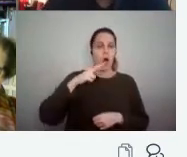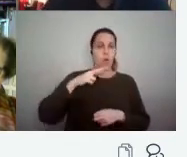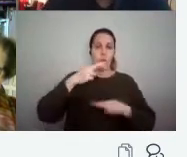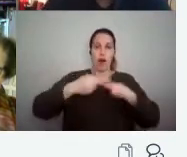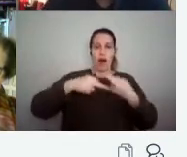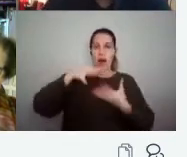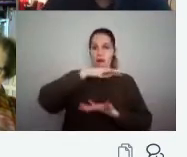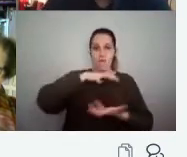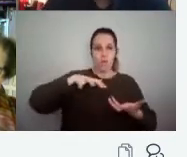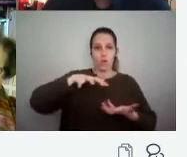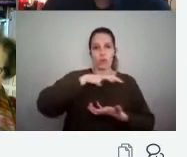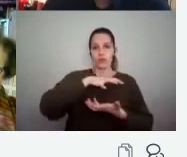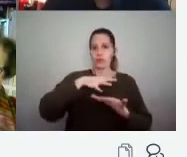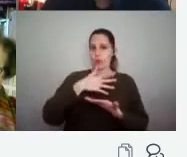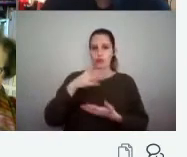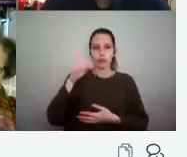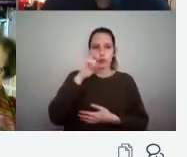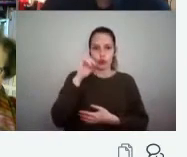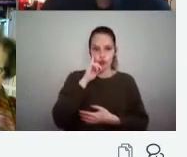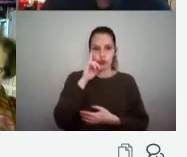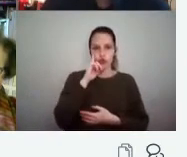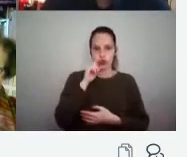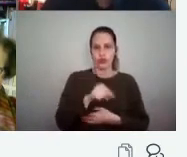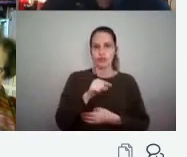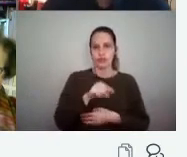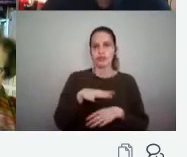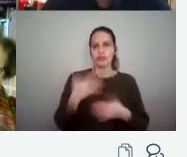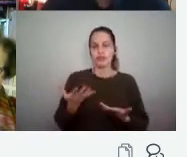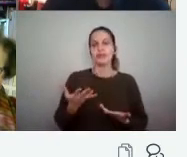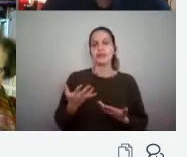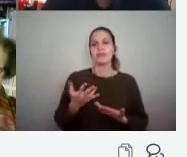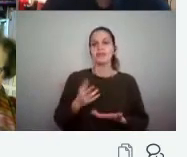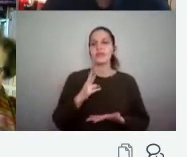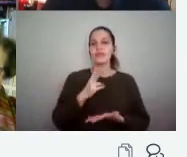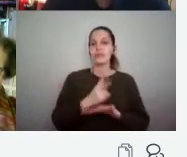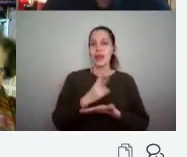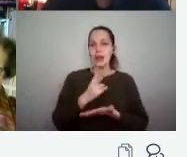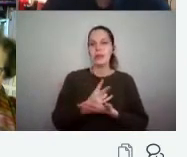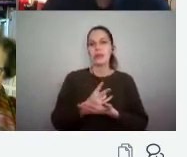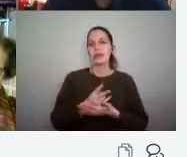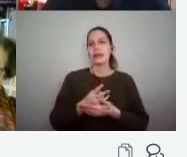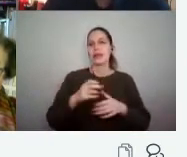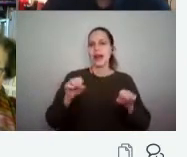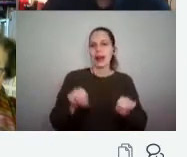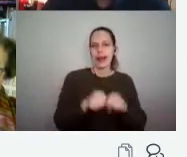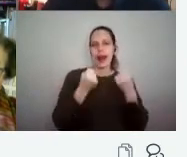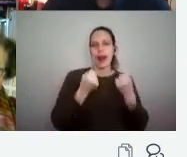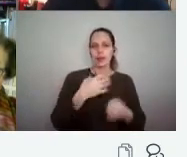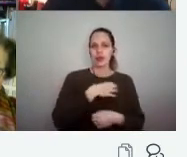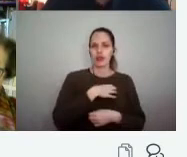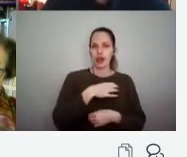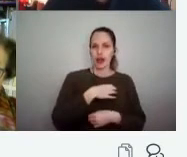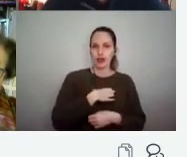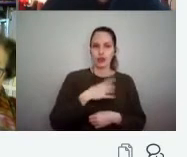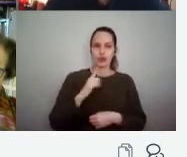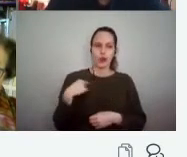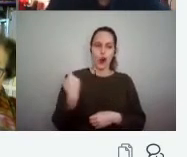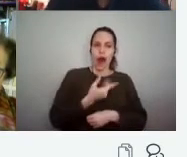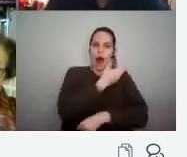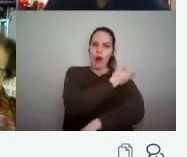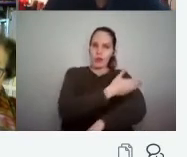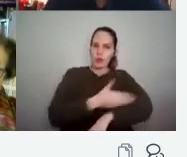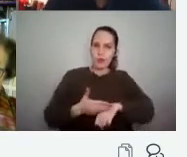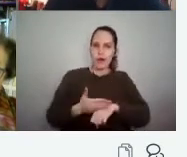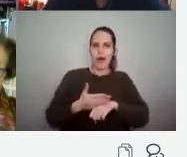adicional, a partir de um contexto que se impôs bem disruptivo sobre os nossos modos de operar, de fazer e de ser, né, e de